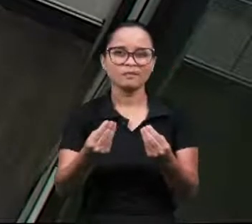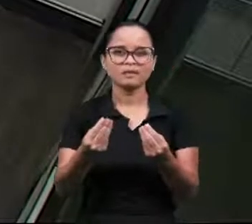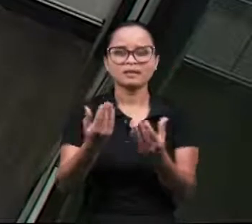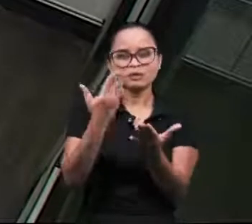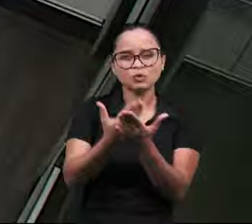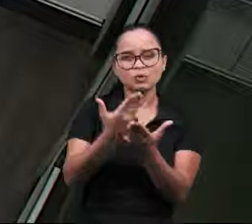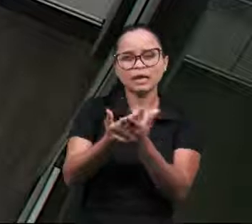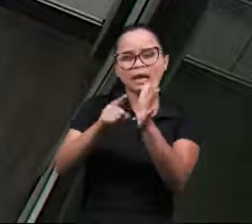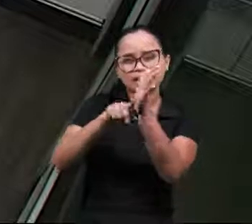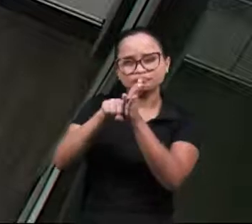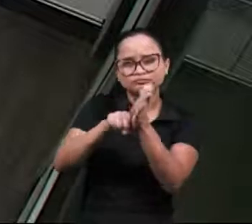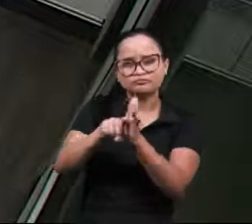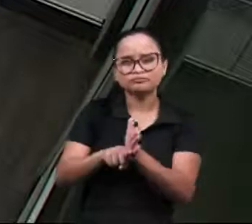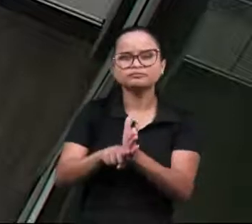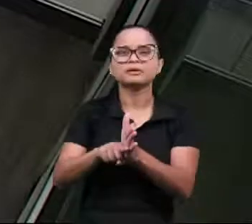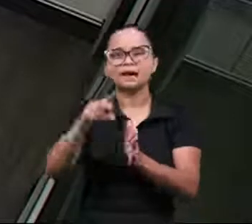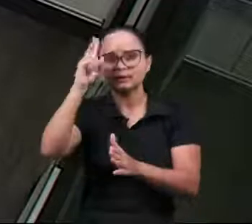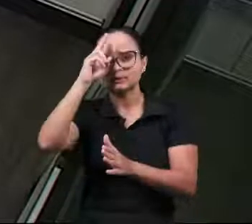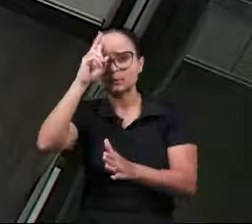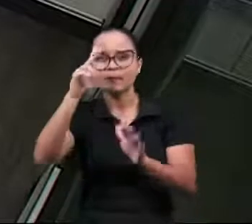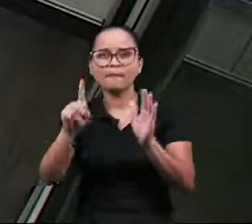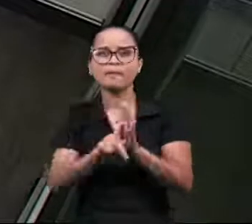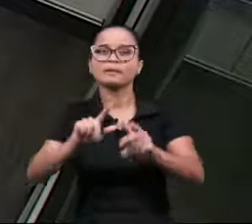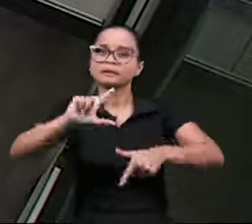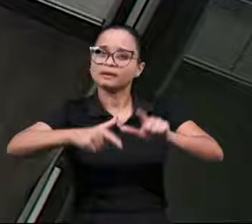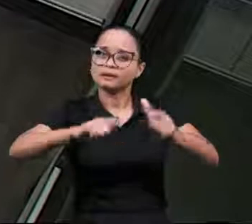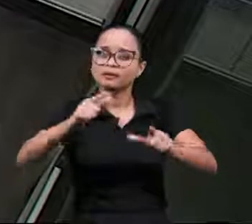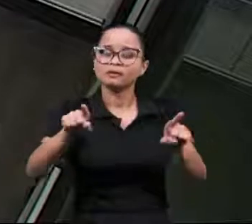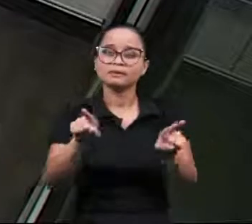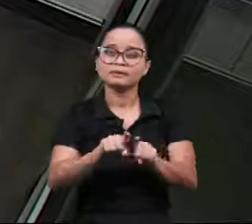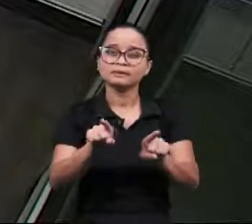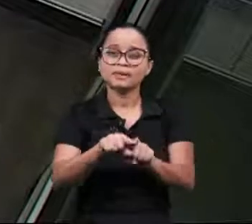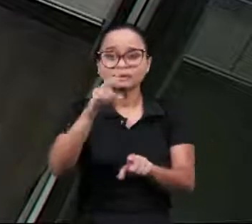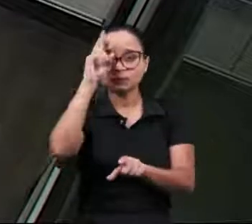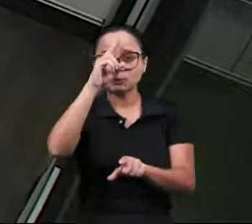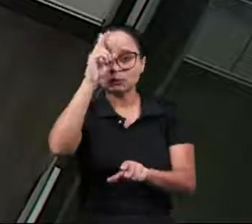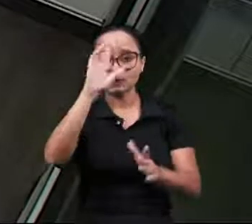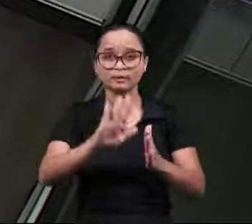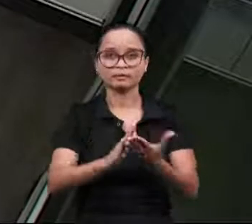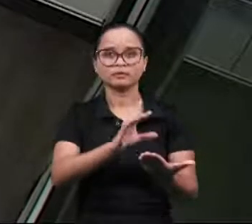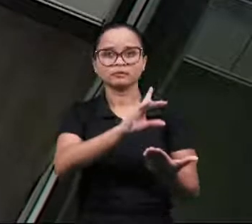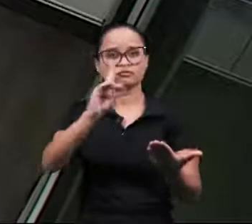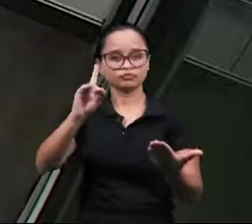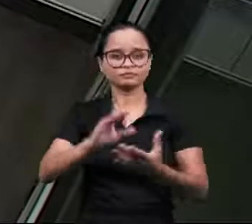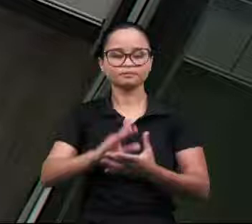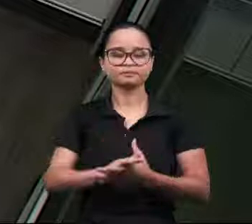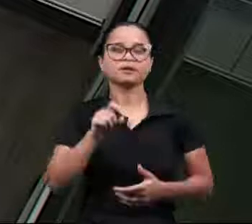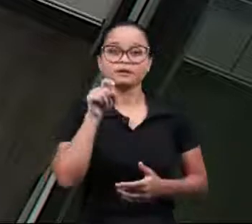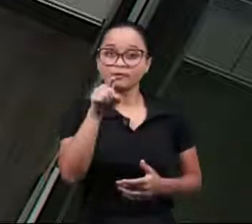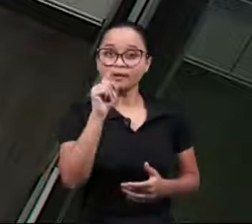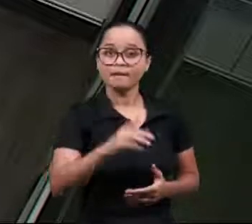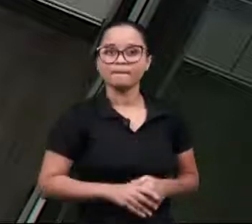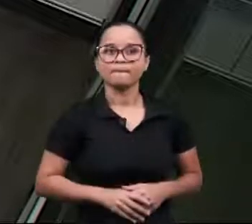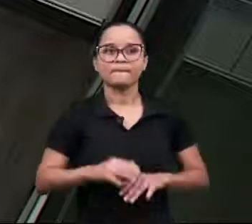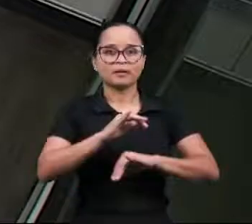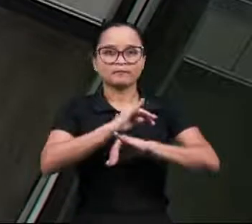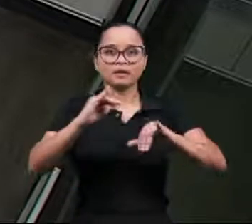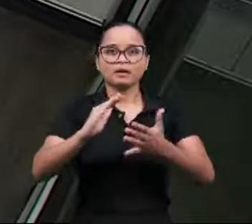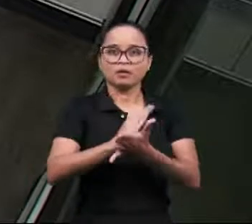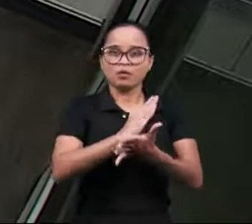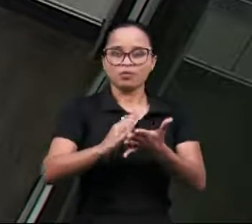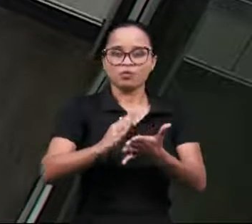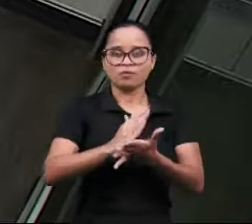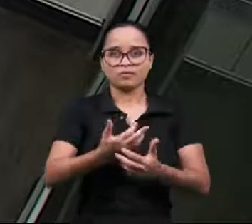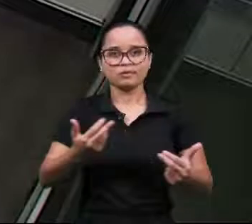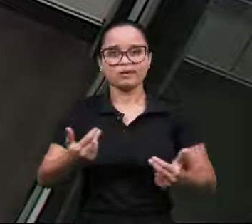Israel, comecei a mergulhar nas histórias bíblicas. E você, para falar de alguma coisa, você primeiro precisa entender